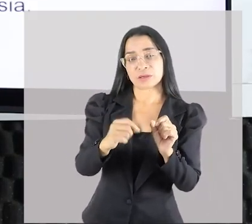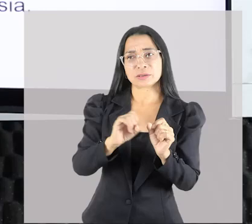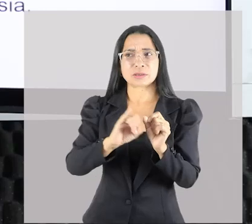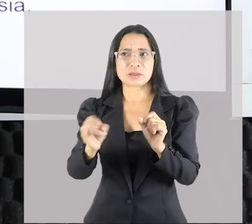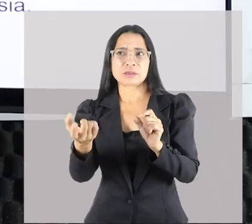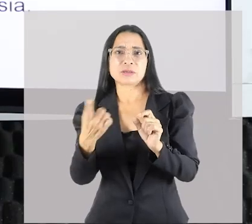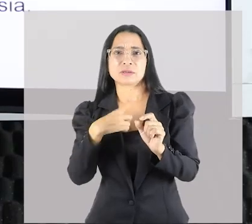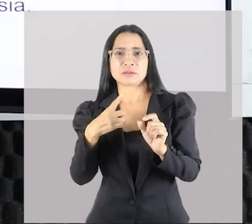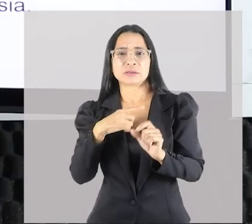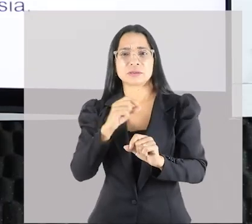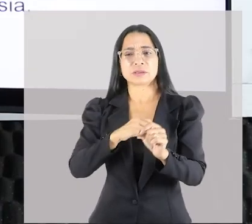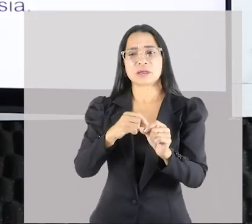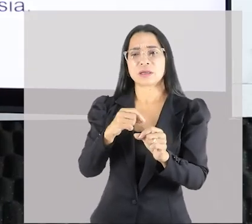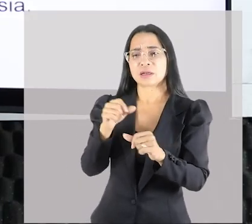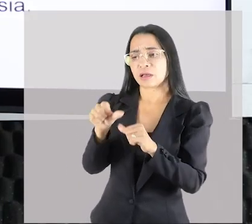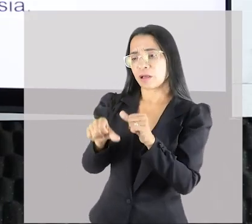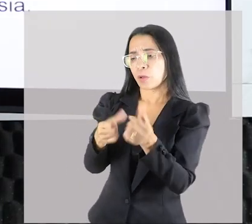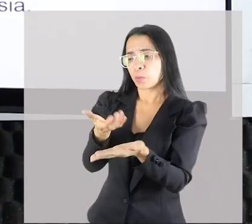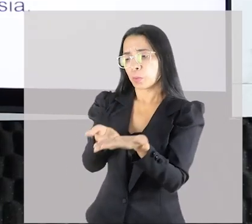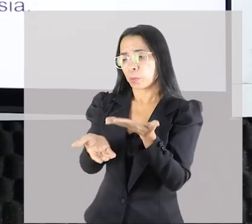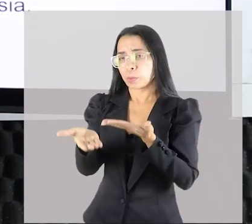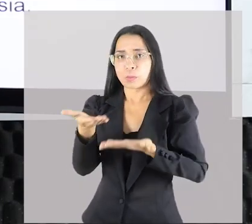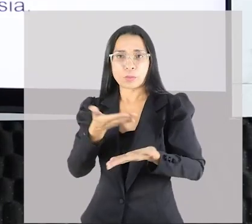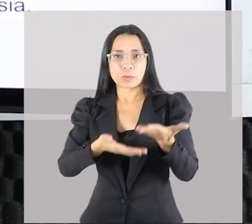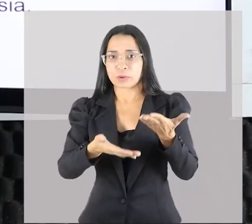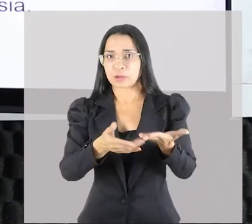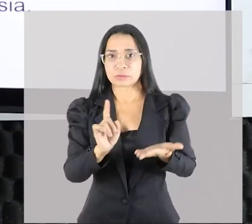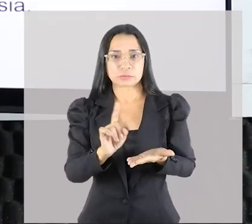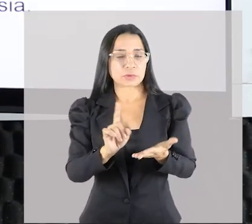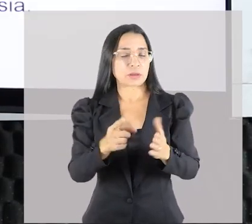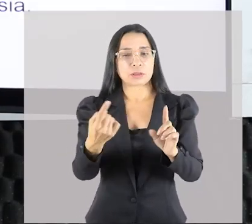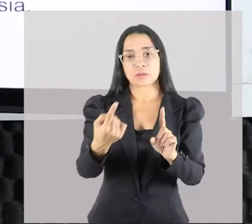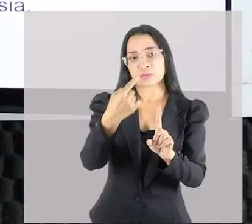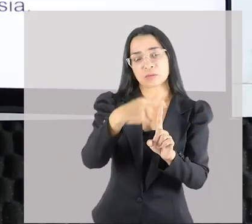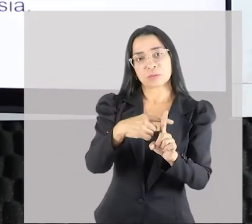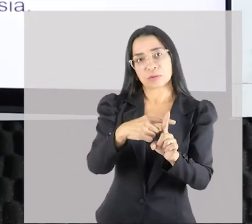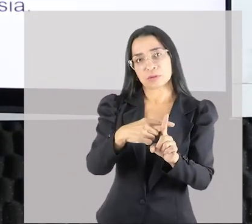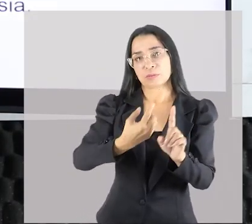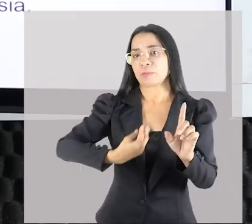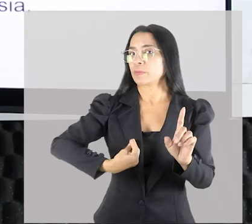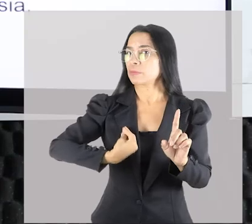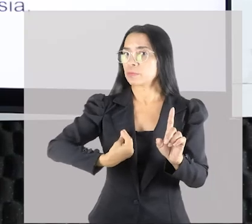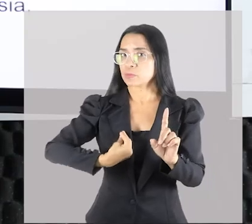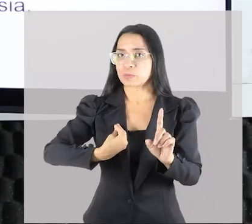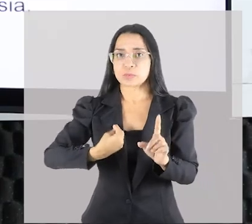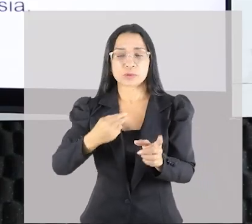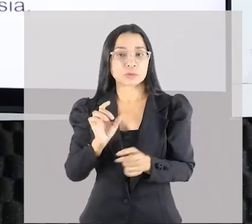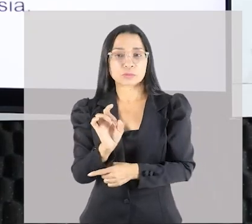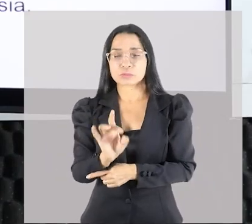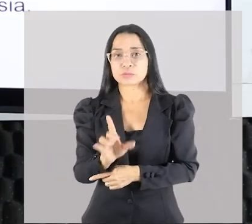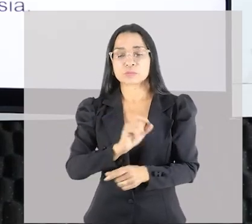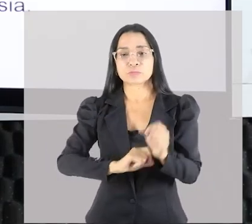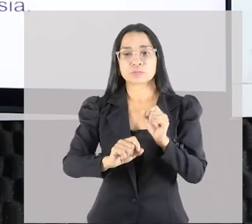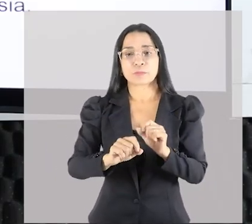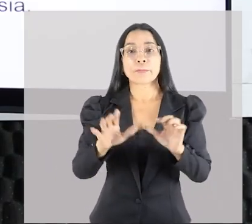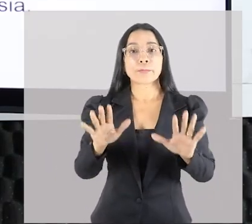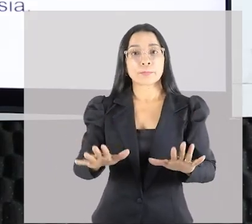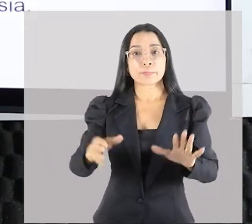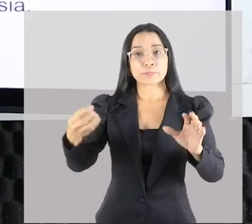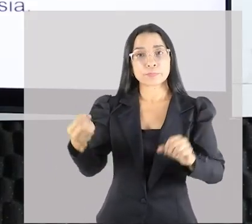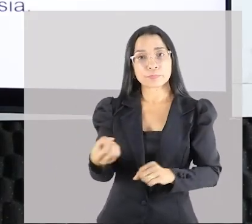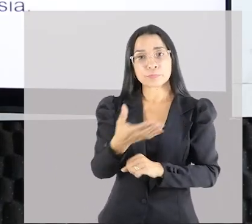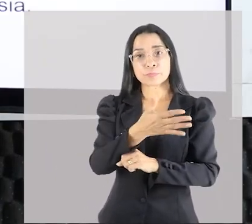de um escambo, com outros produtos, mas não sobrava. Então, era para a sobrevivência mesmo. Mas as